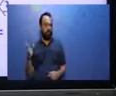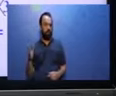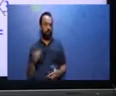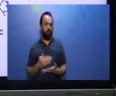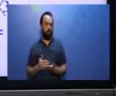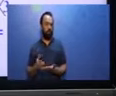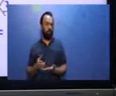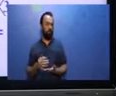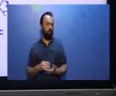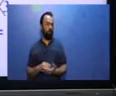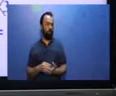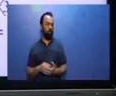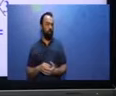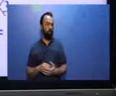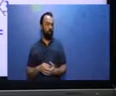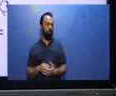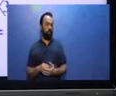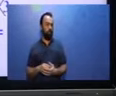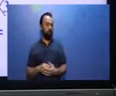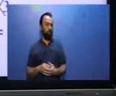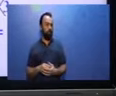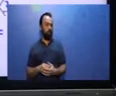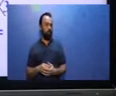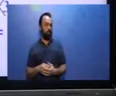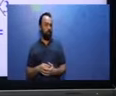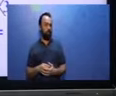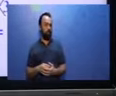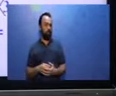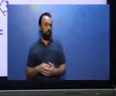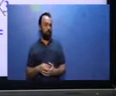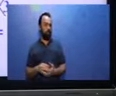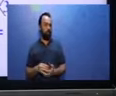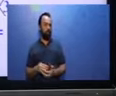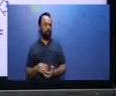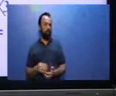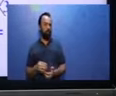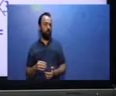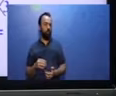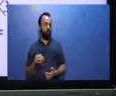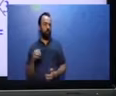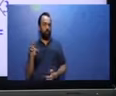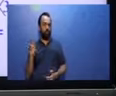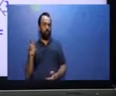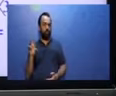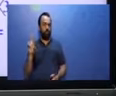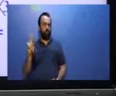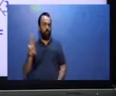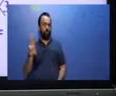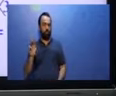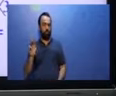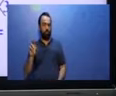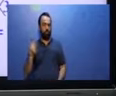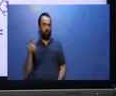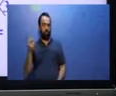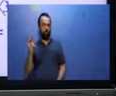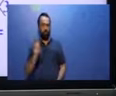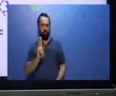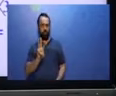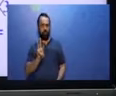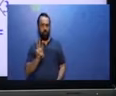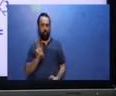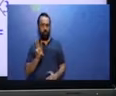aqui que nós vamos começar né para o elemento que tem o maior índice então para consertar eu vou multiplicar aqui o hidrogênio por